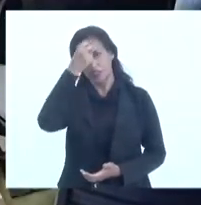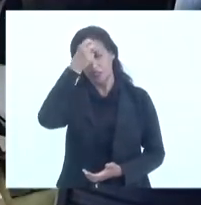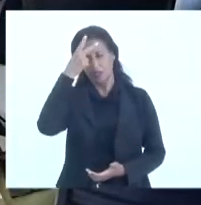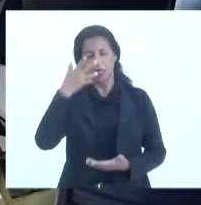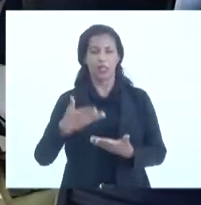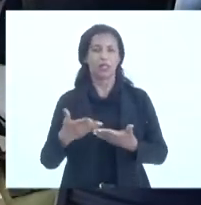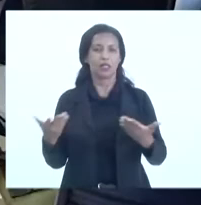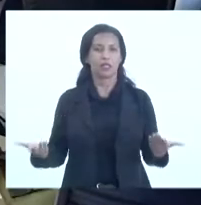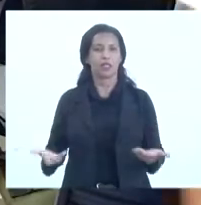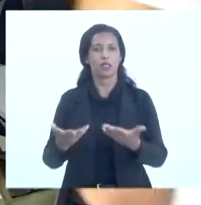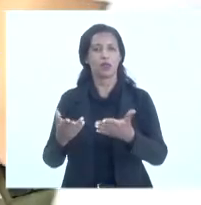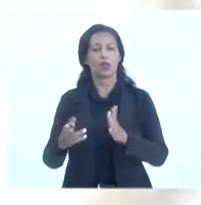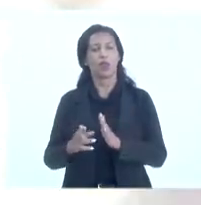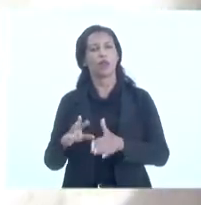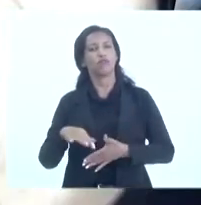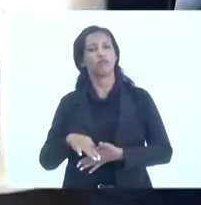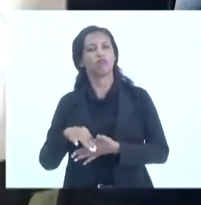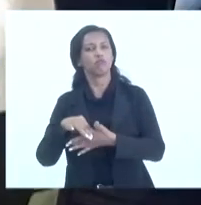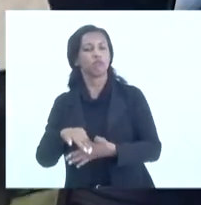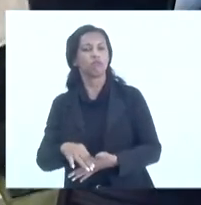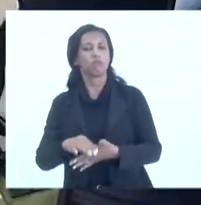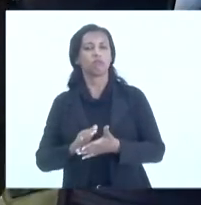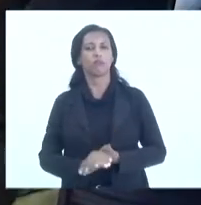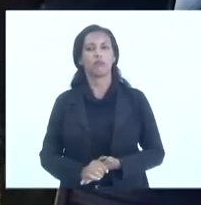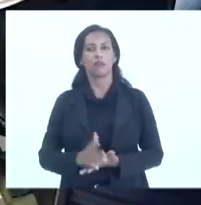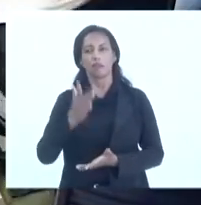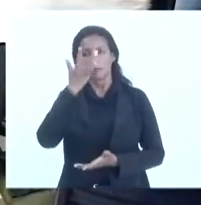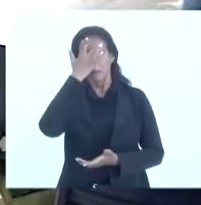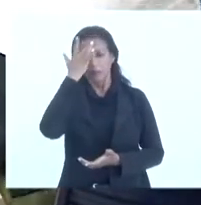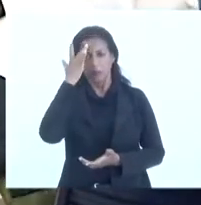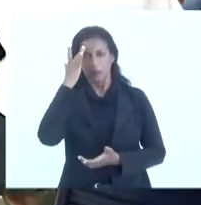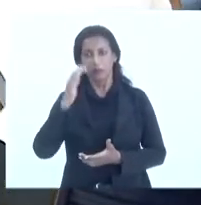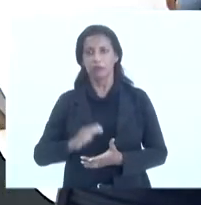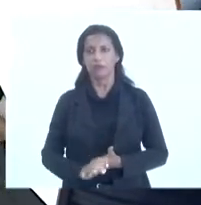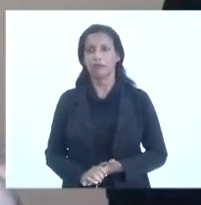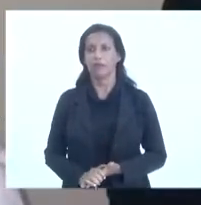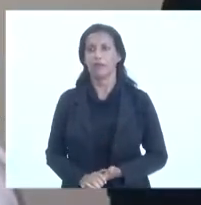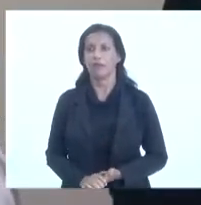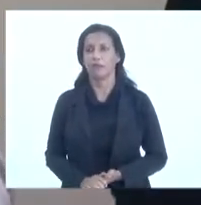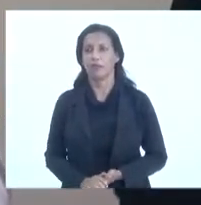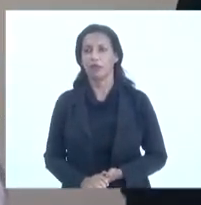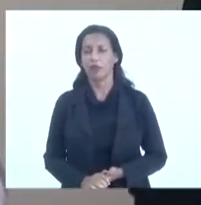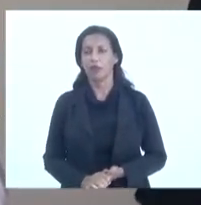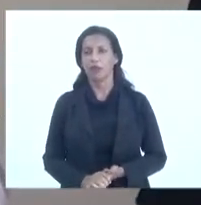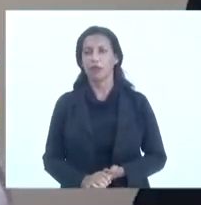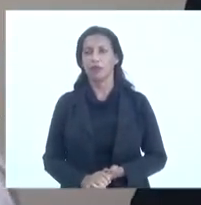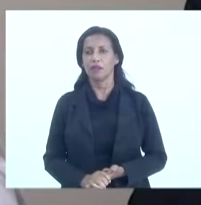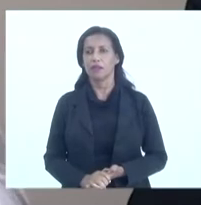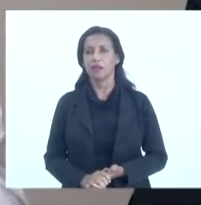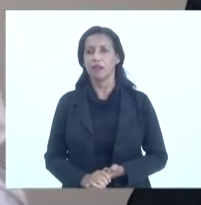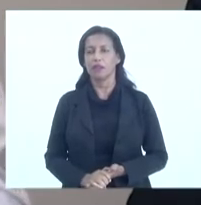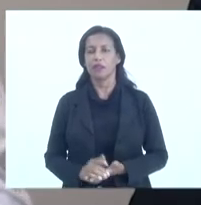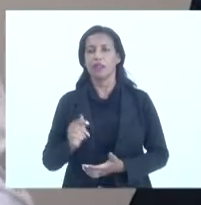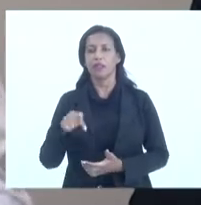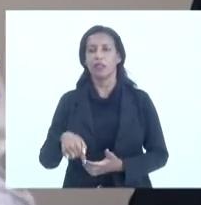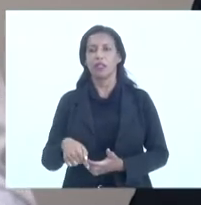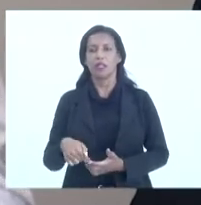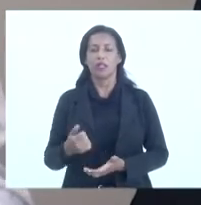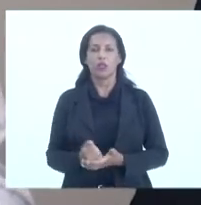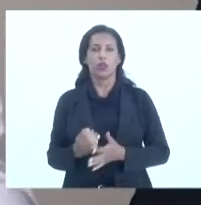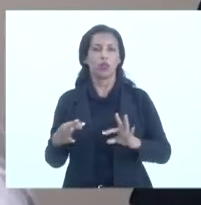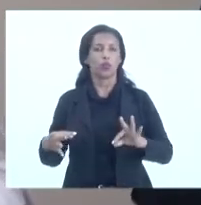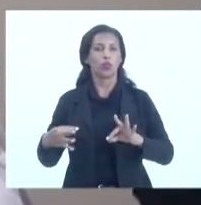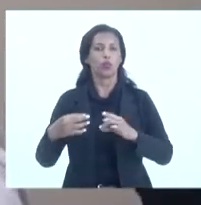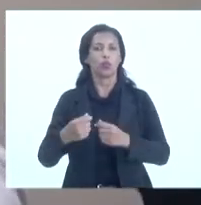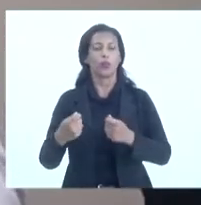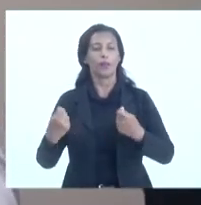senhores e senhoras lideranças, nosso ex-governador Pezão. Bem, início dos anos 2000, nós vimos o